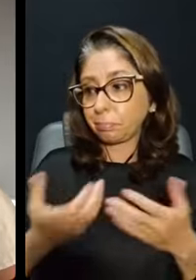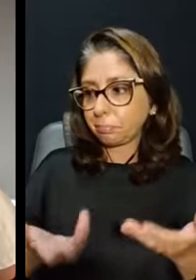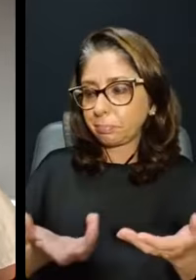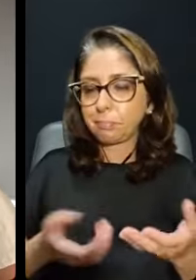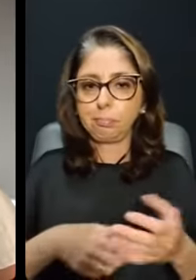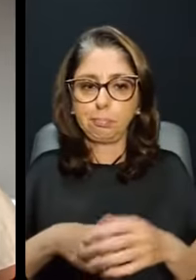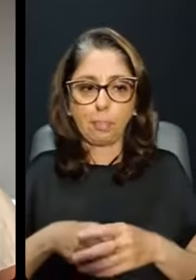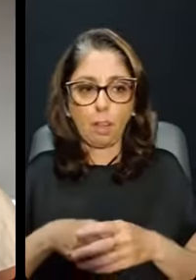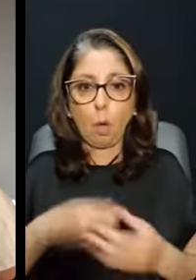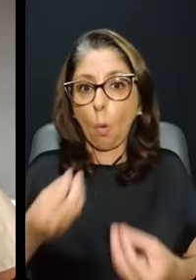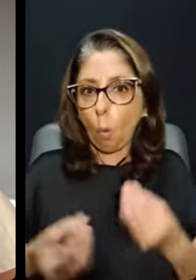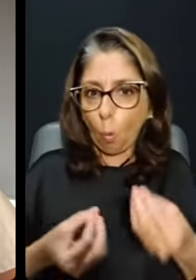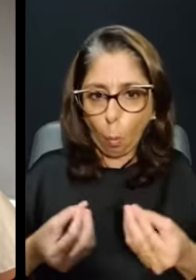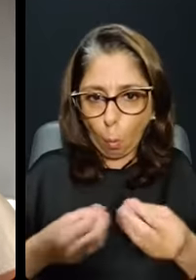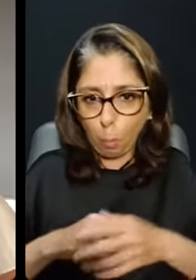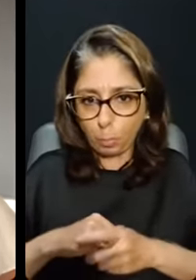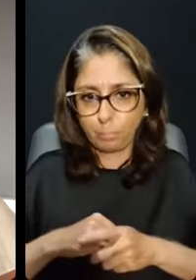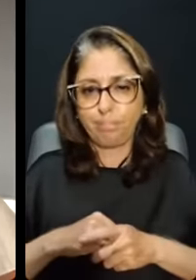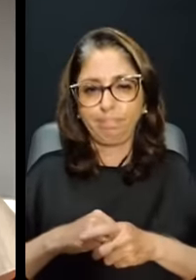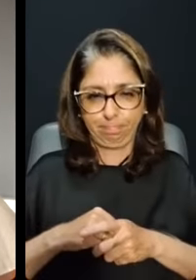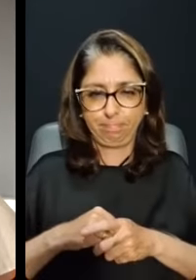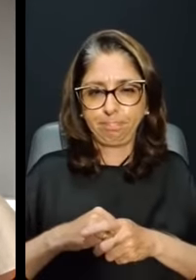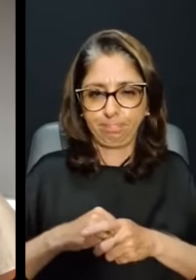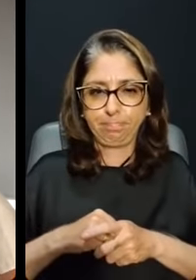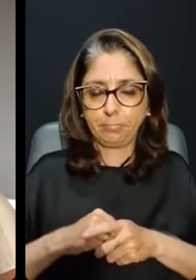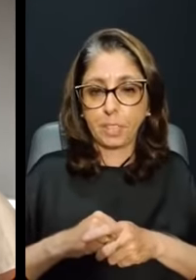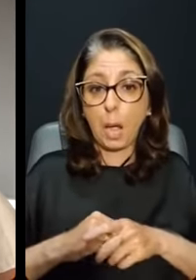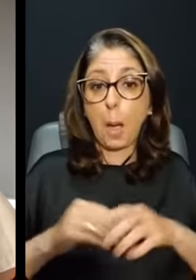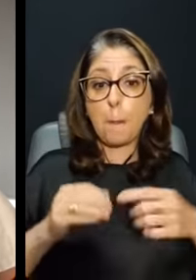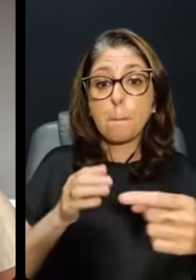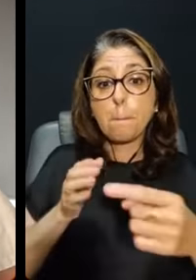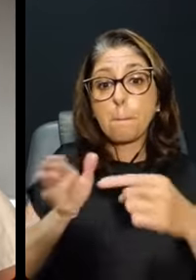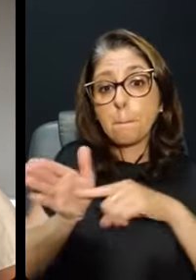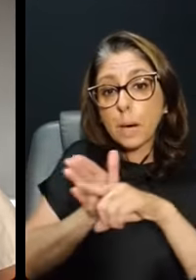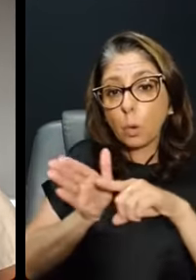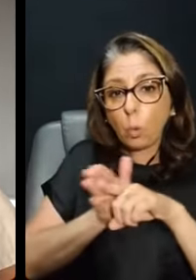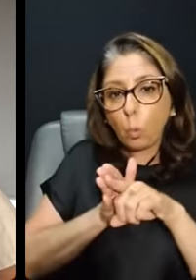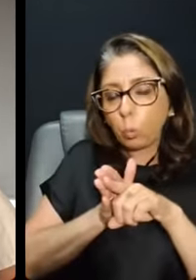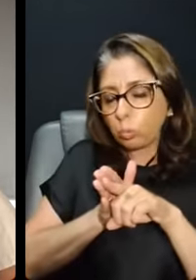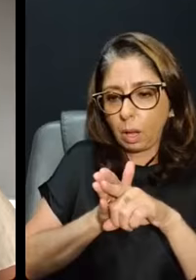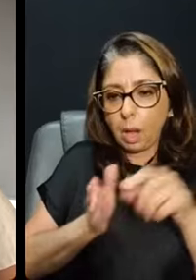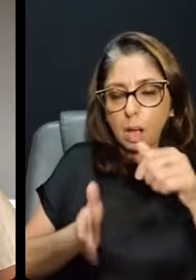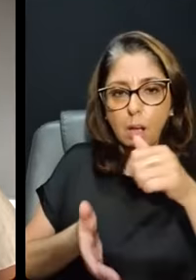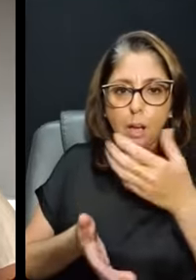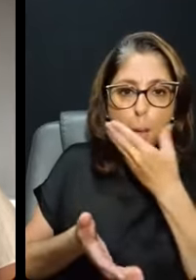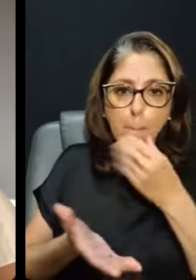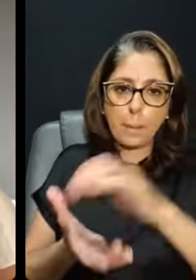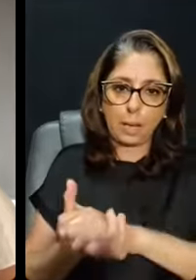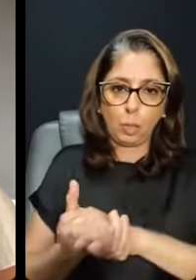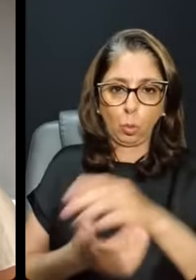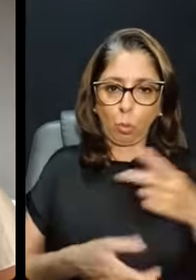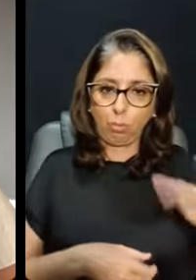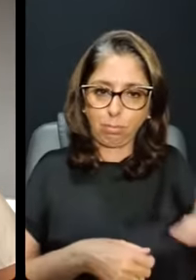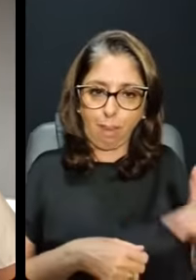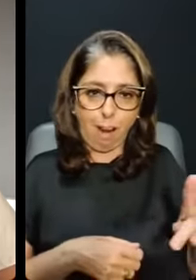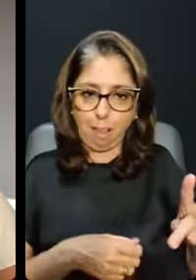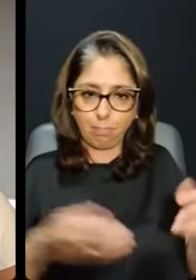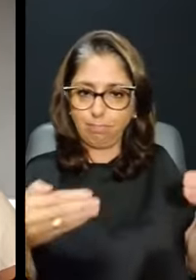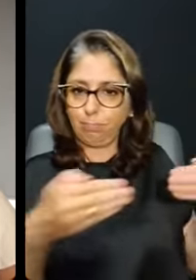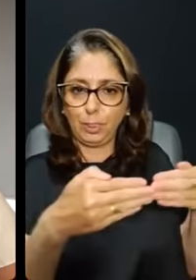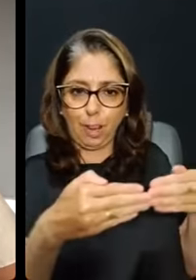fosse incapaz. Ou se for uma pessoa com nanismo, também tem muita questão de infantilizar. Ai, que bonitinha,